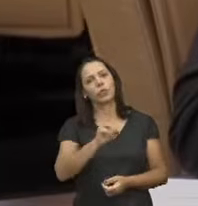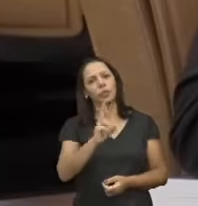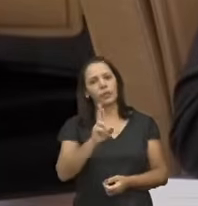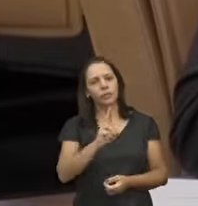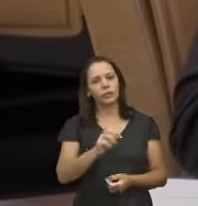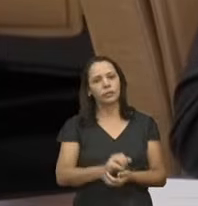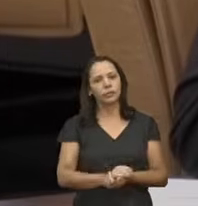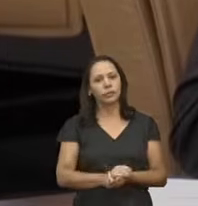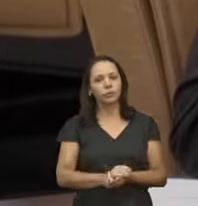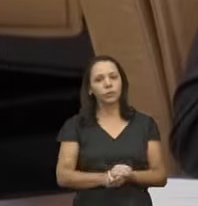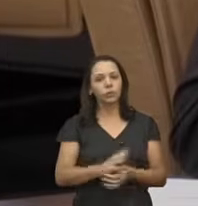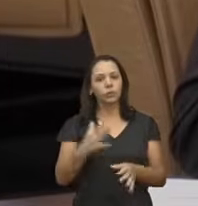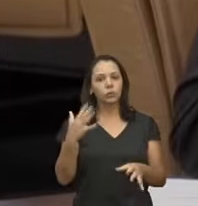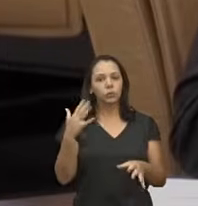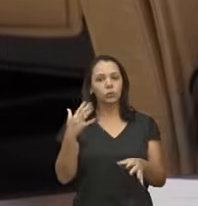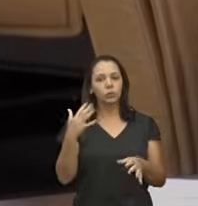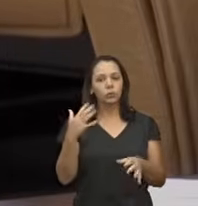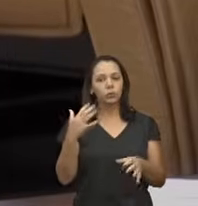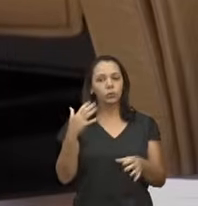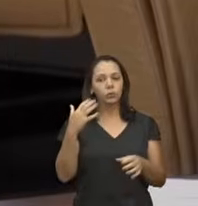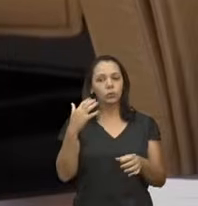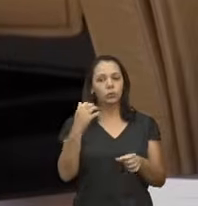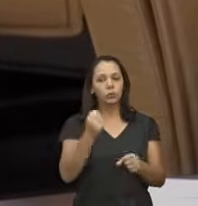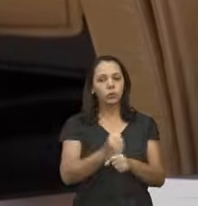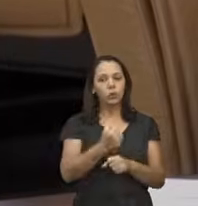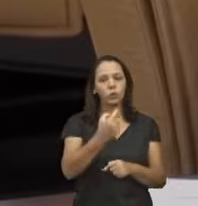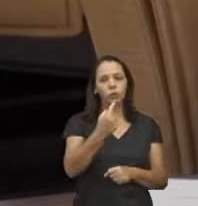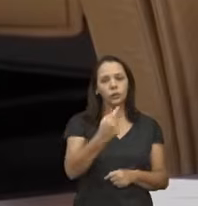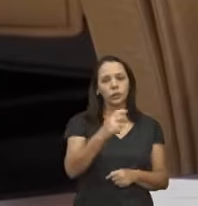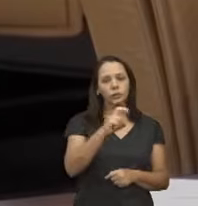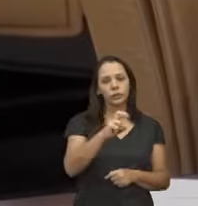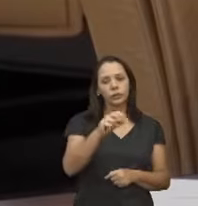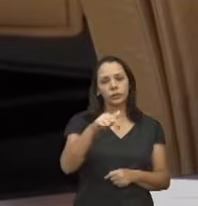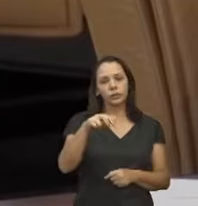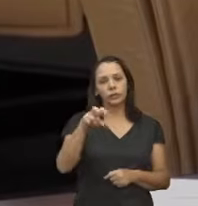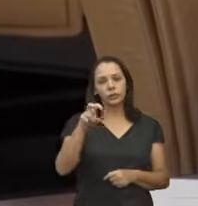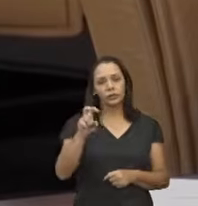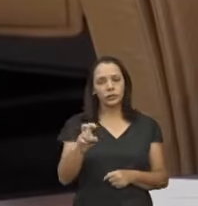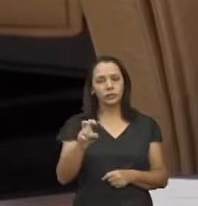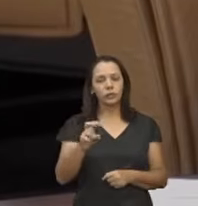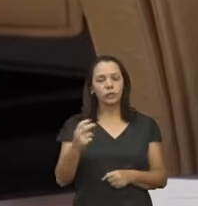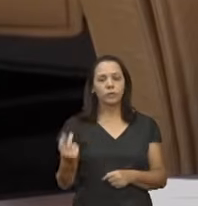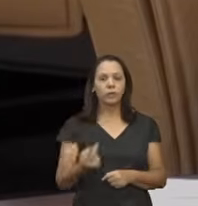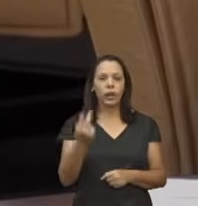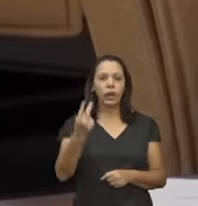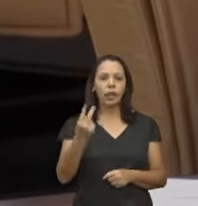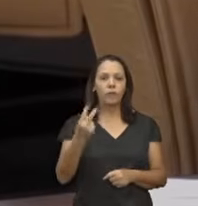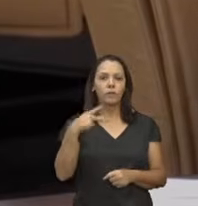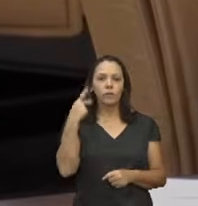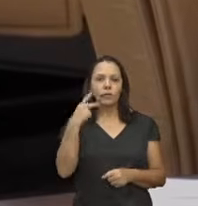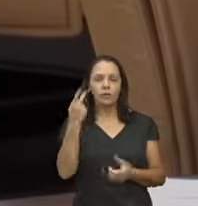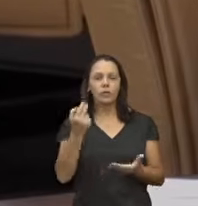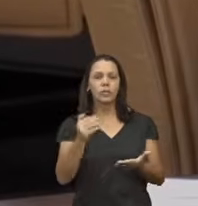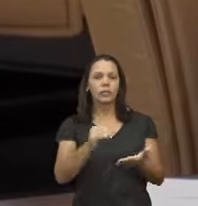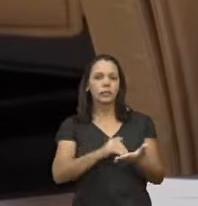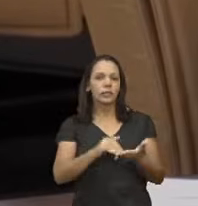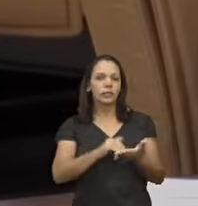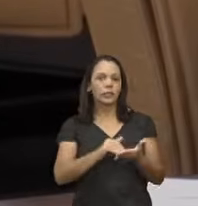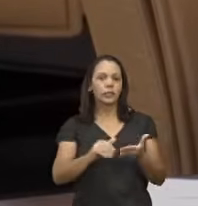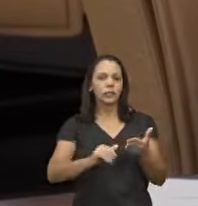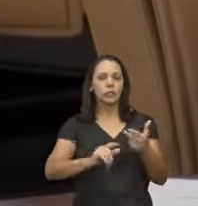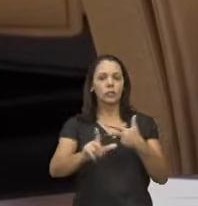São 1.575 com custo de salário de vereadores, salário da Secretaria Legislativa, da Secretaria